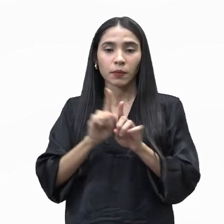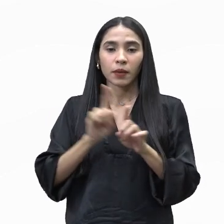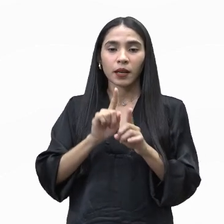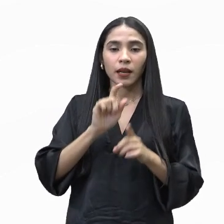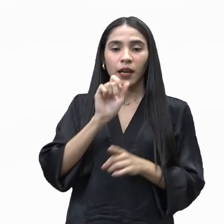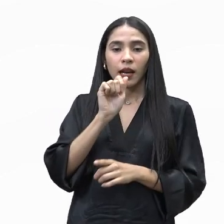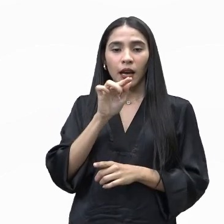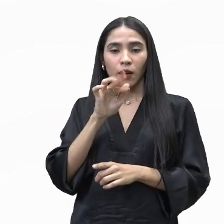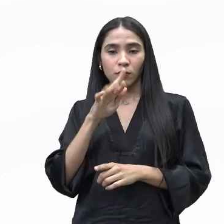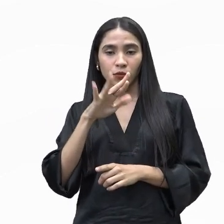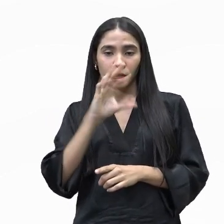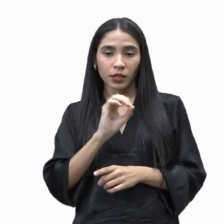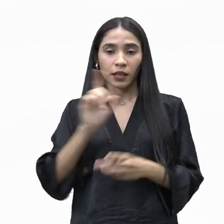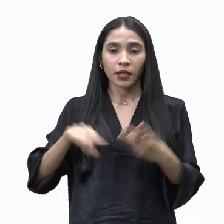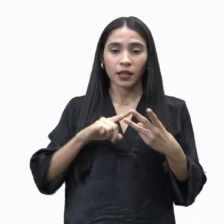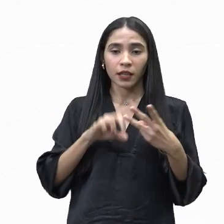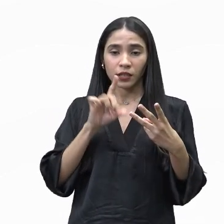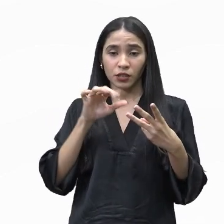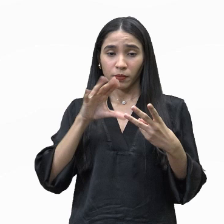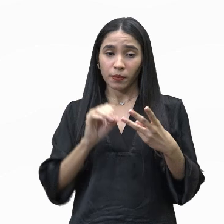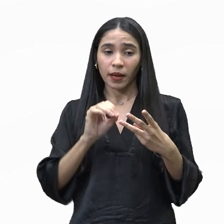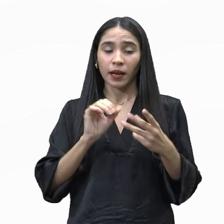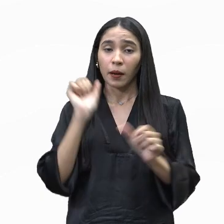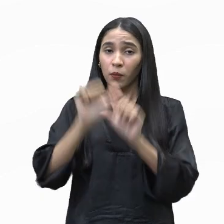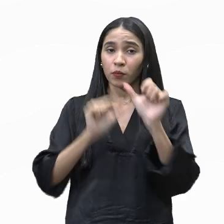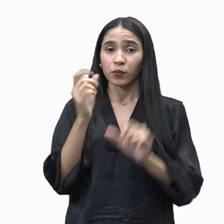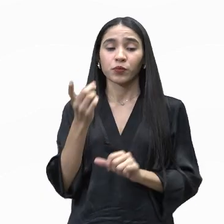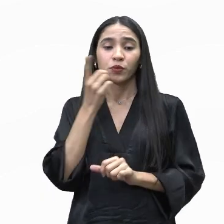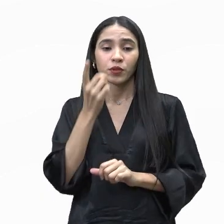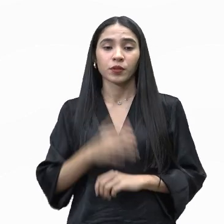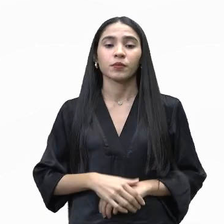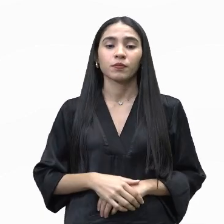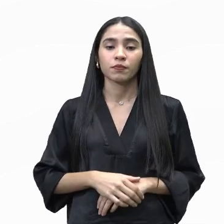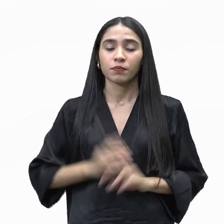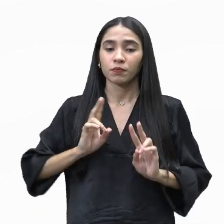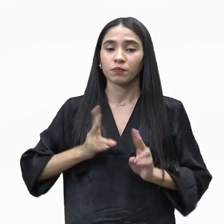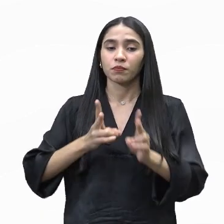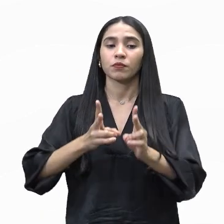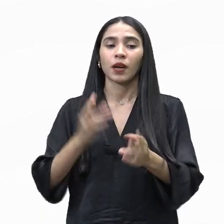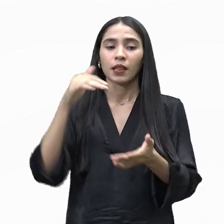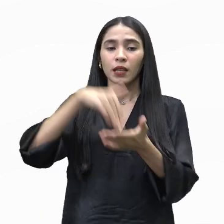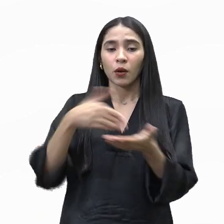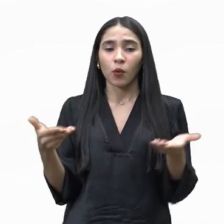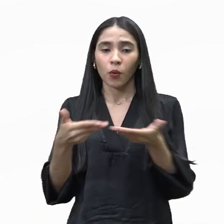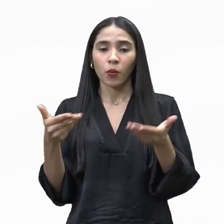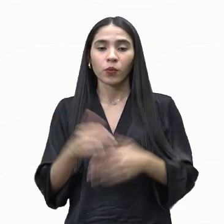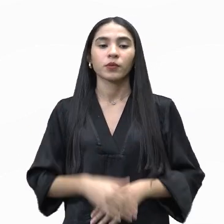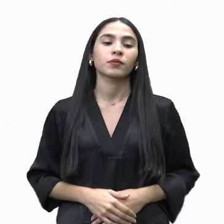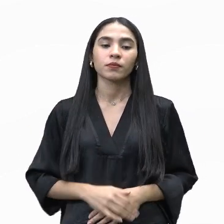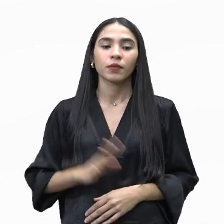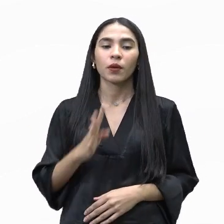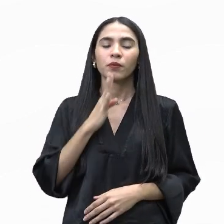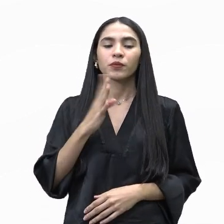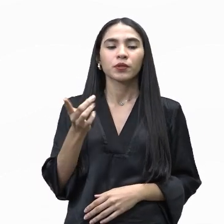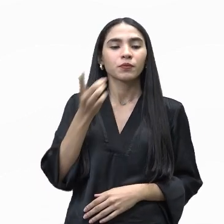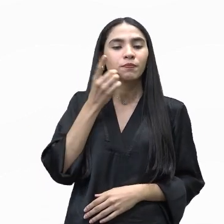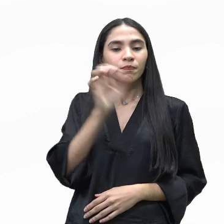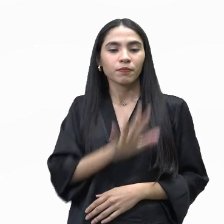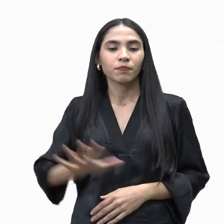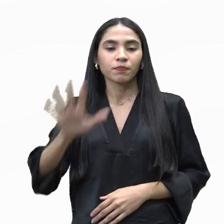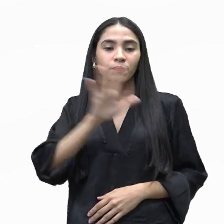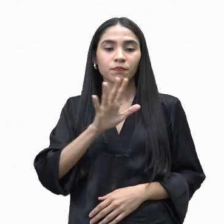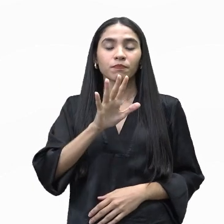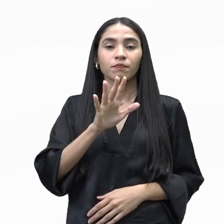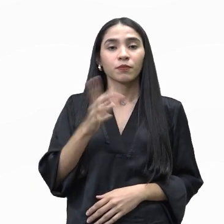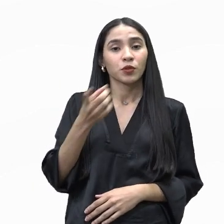Dinamarca e Alemanha, a data foi alterada e perdura mundialmente até hoje, sendo reconhecida como